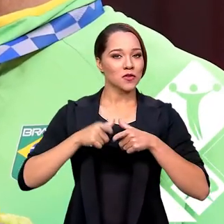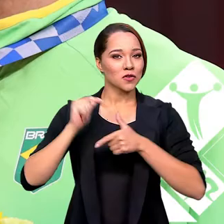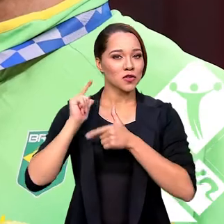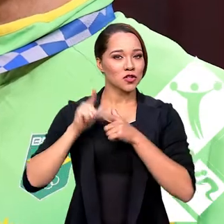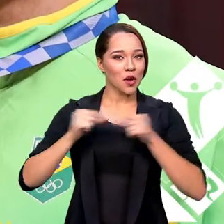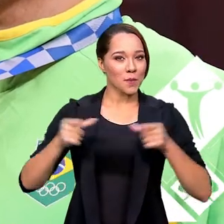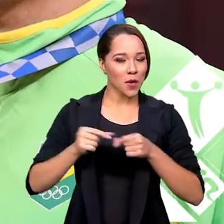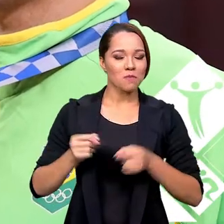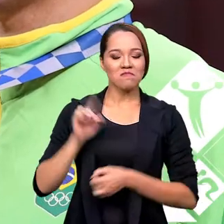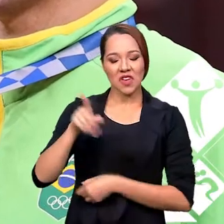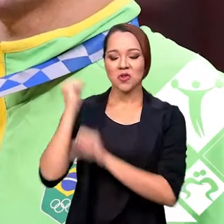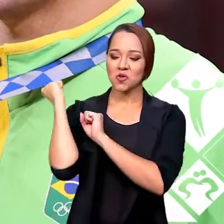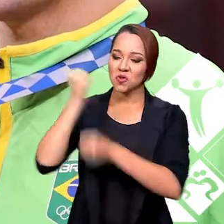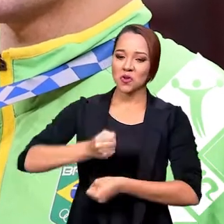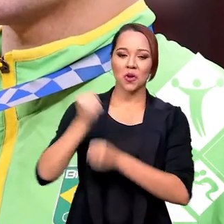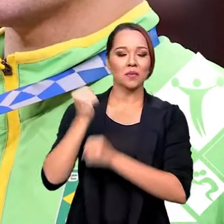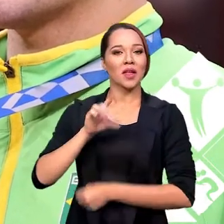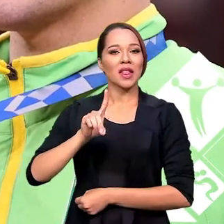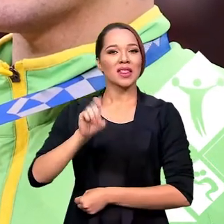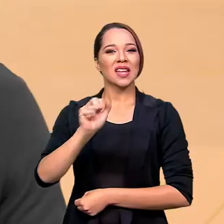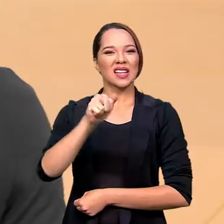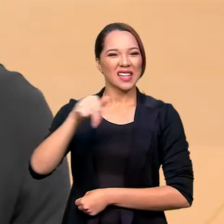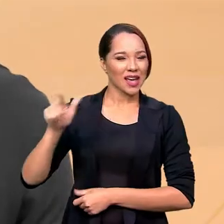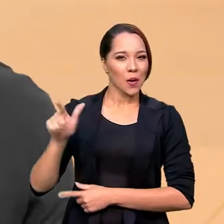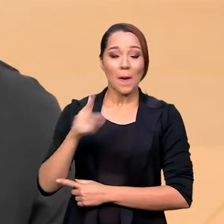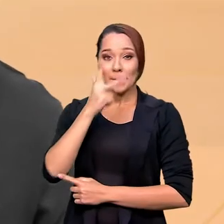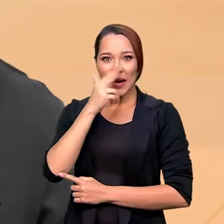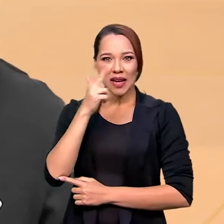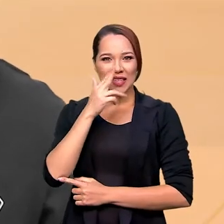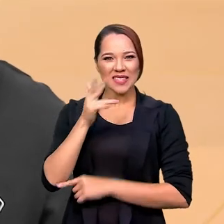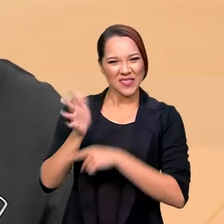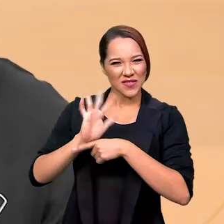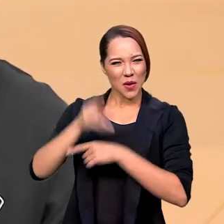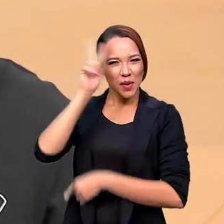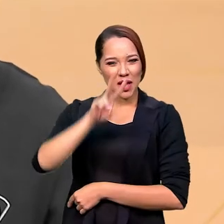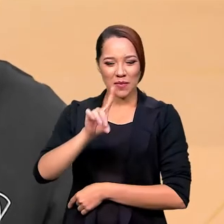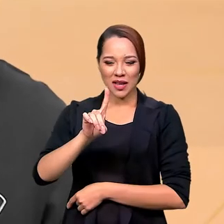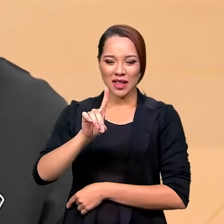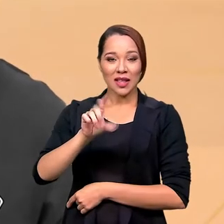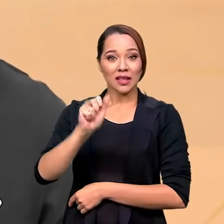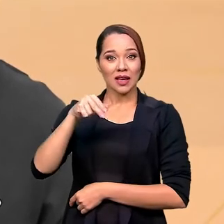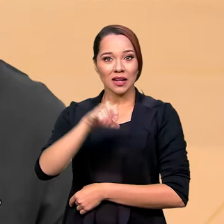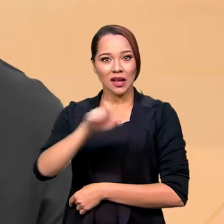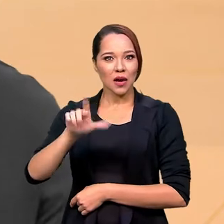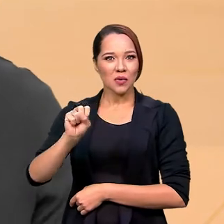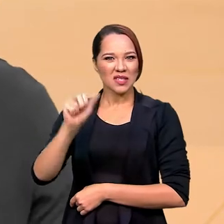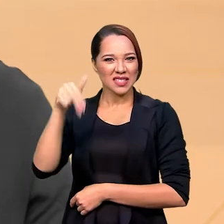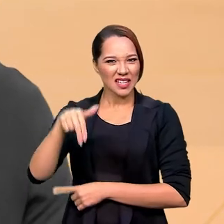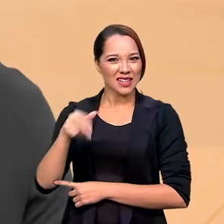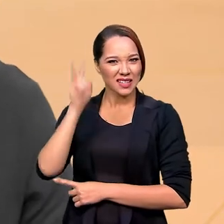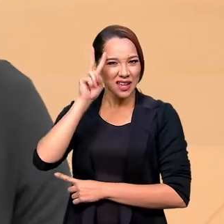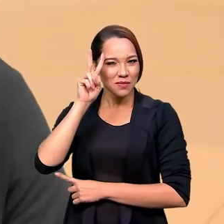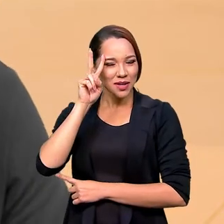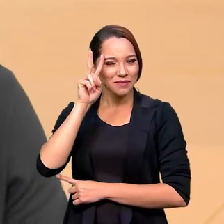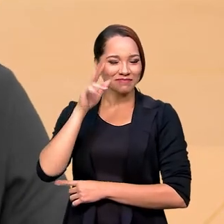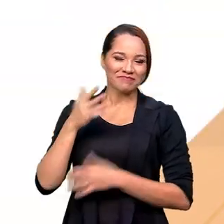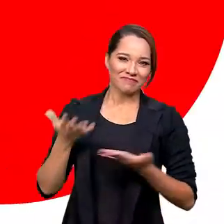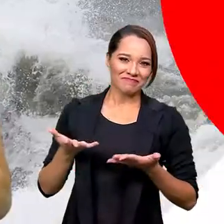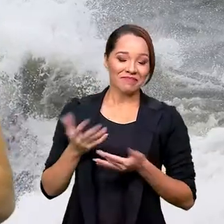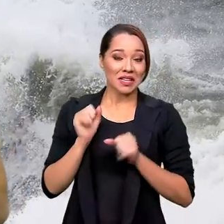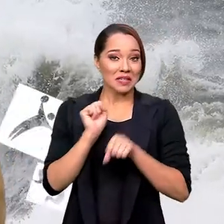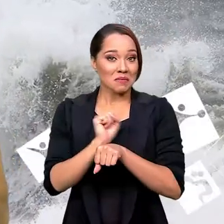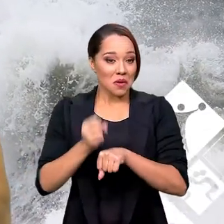Kagnin mandou muito bem no judô, olha aí. Foi tipo o Daniel San, da vida real aqui no Brasil, sabe? Daniel San, Kagnin,